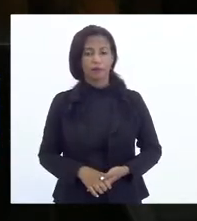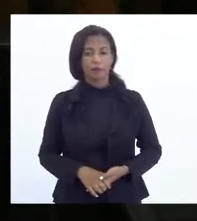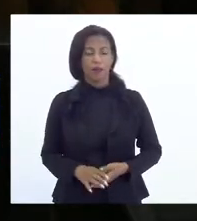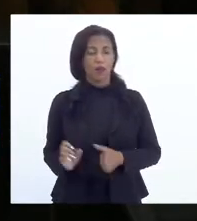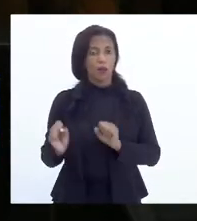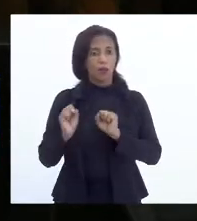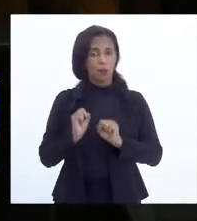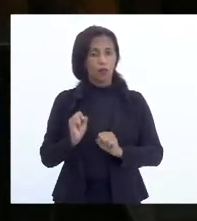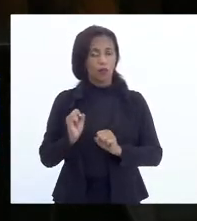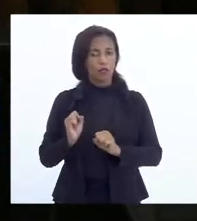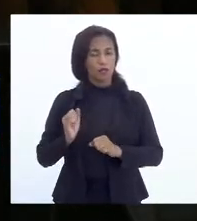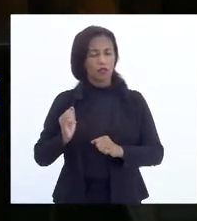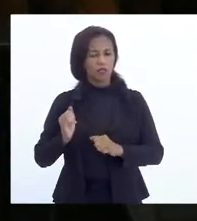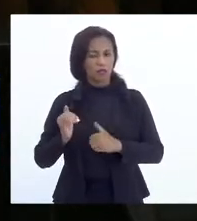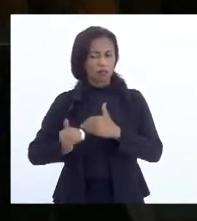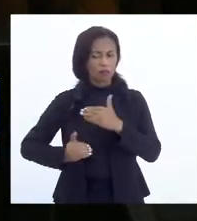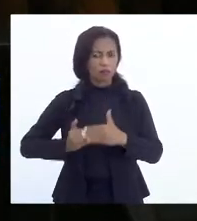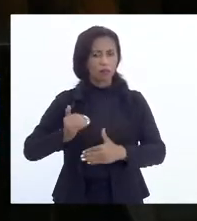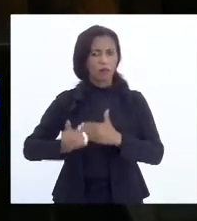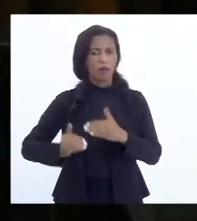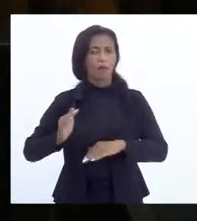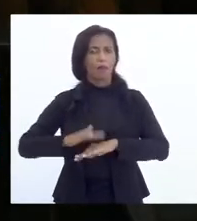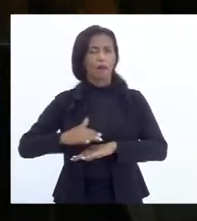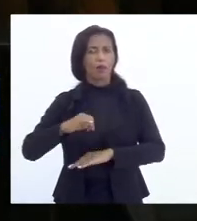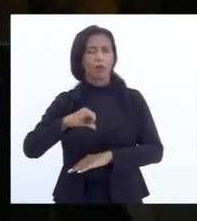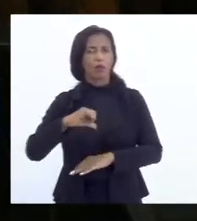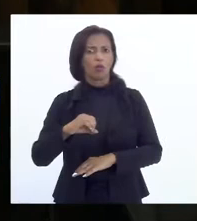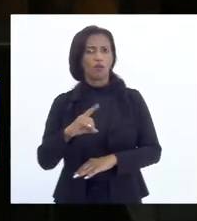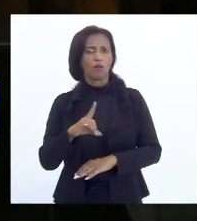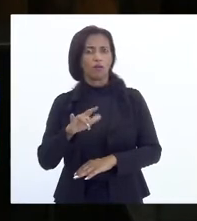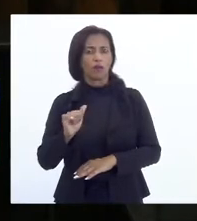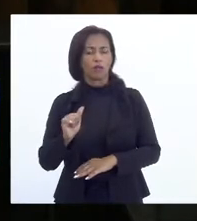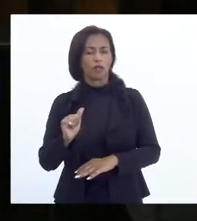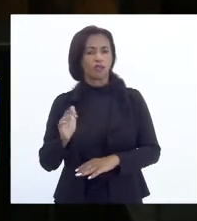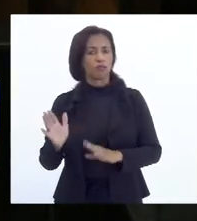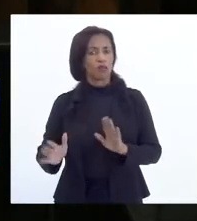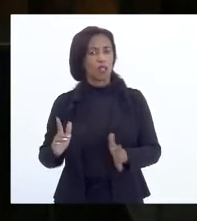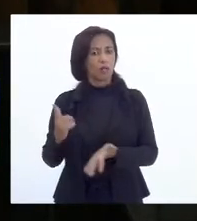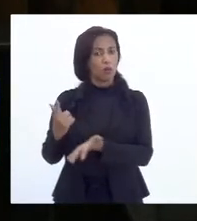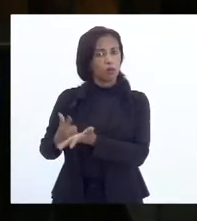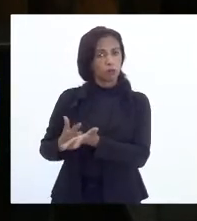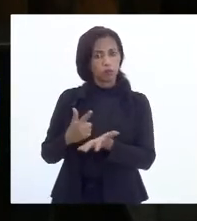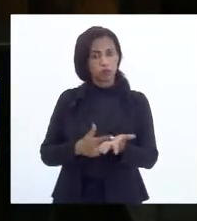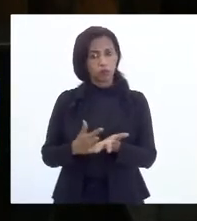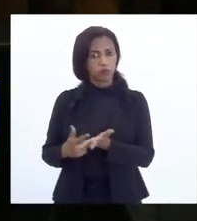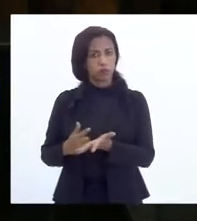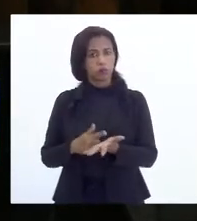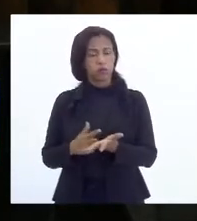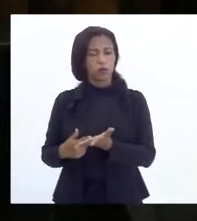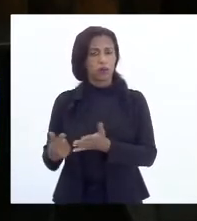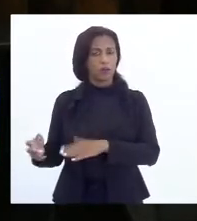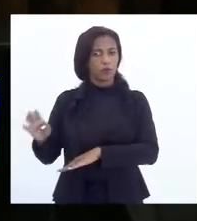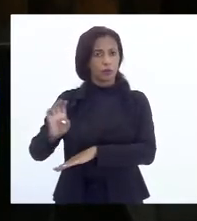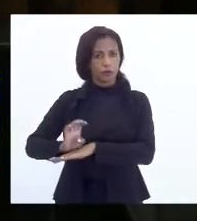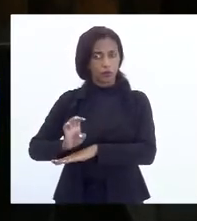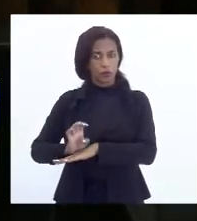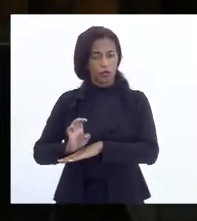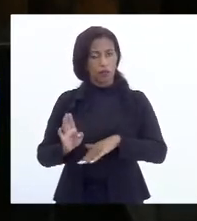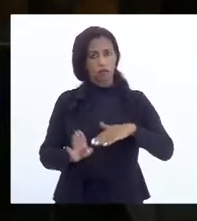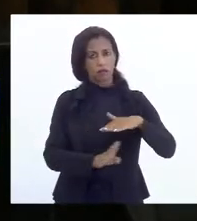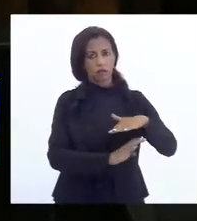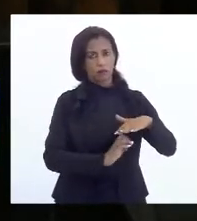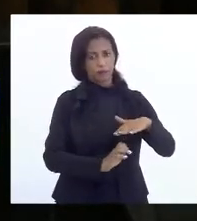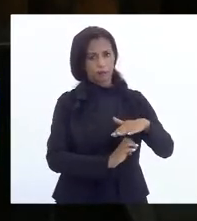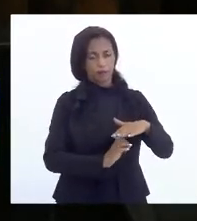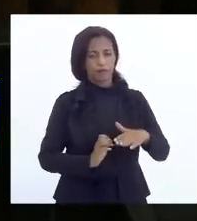podendo ser prorrogado por mais 90 dias em comum acordo entre o Estado e a